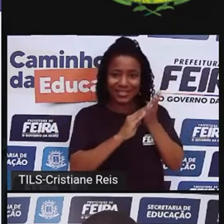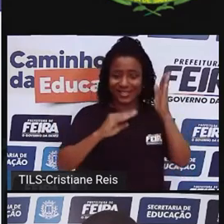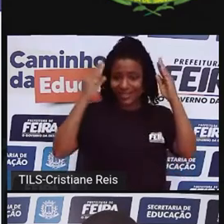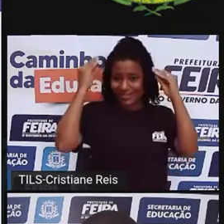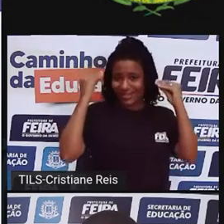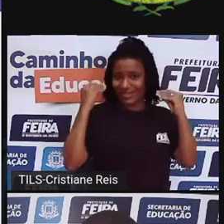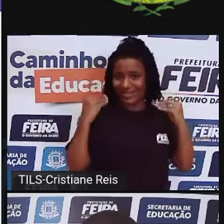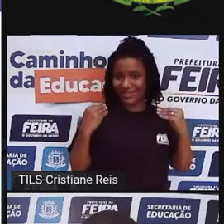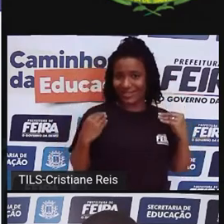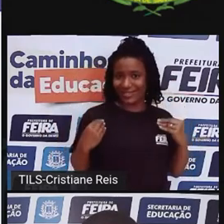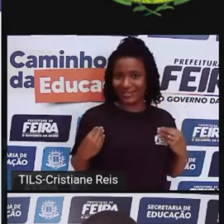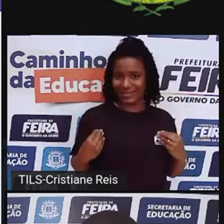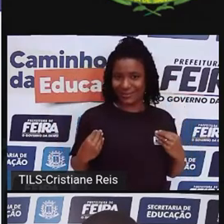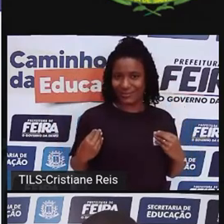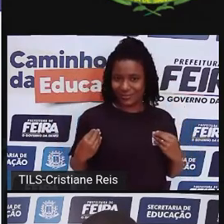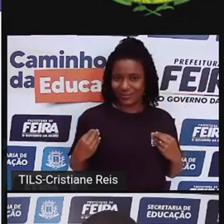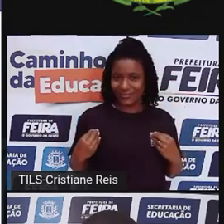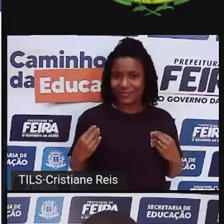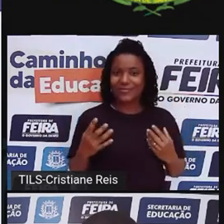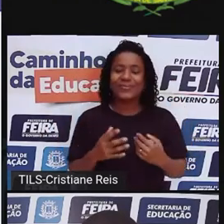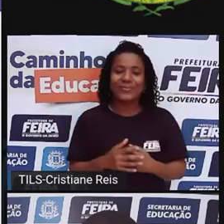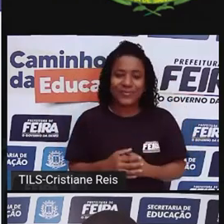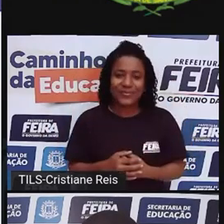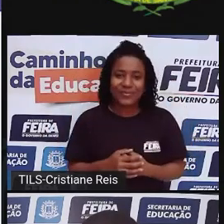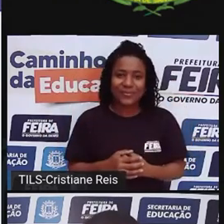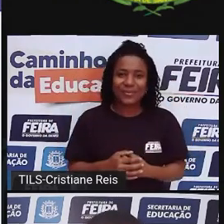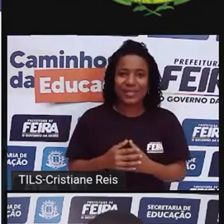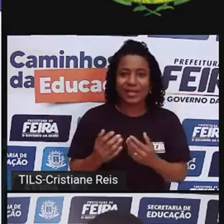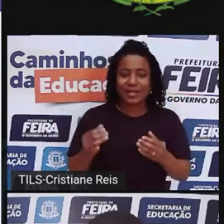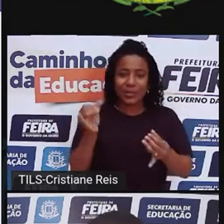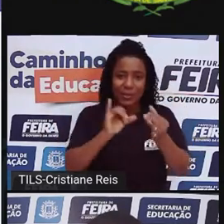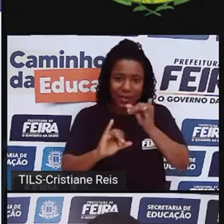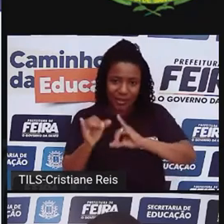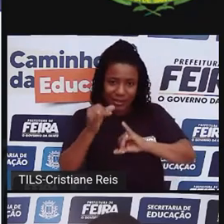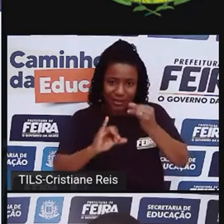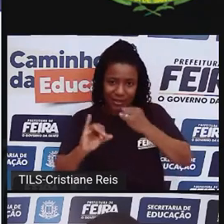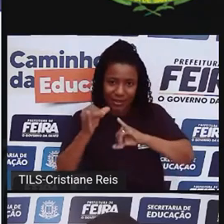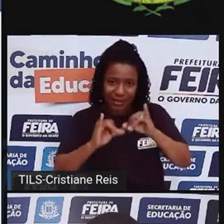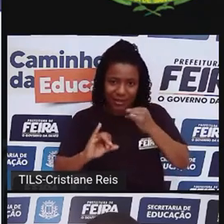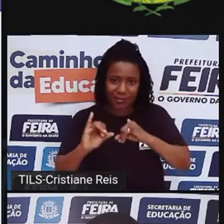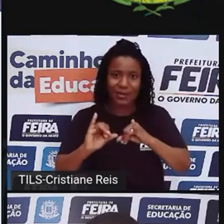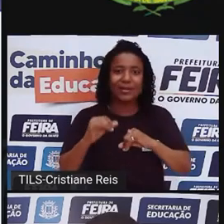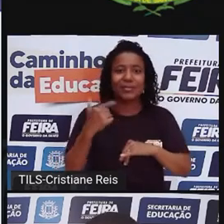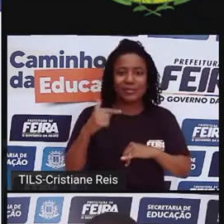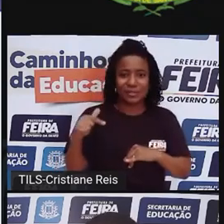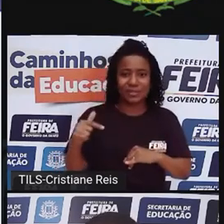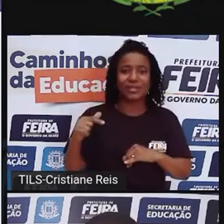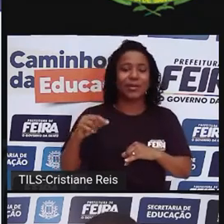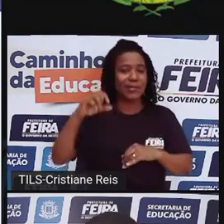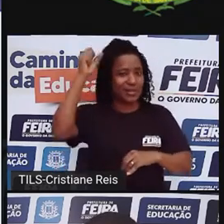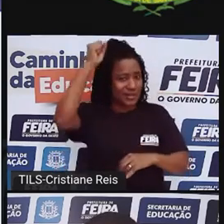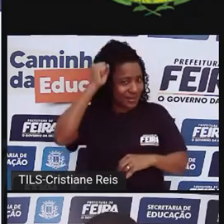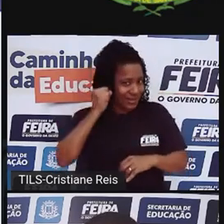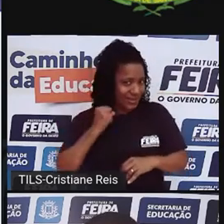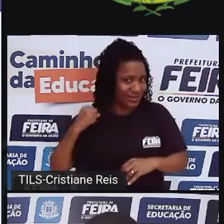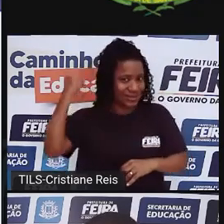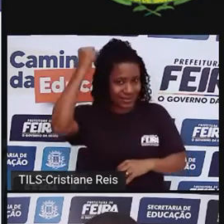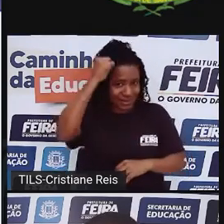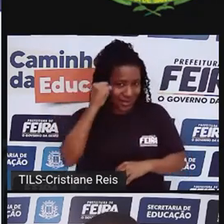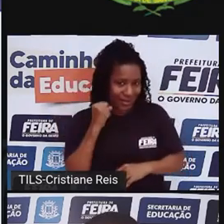alisado. Não, eu não usei, não cheguei a usar algum tipo de química, mas eu passava muito tempo no salão fazendo escova e